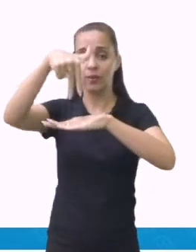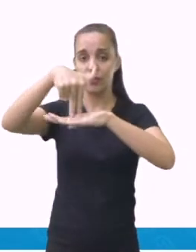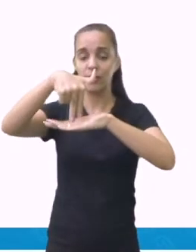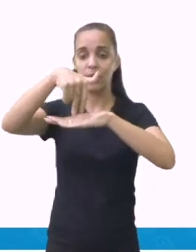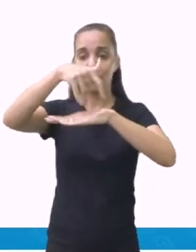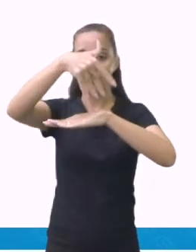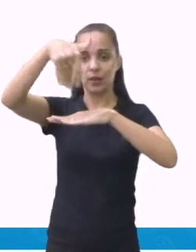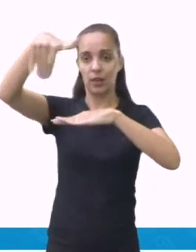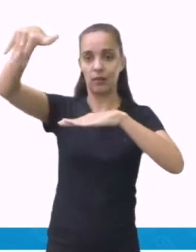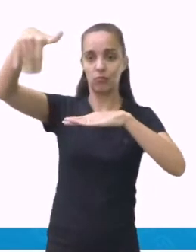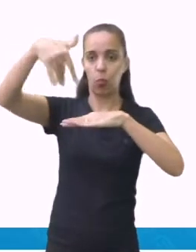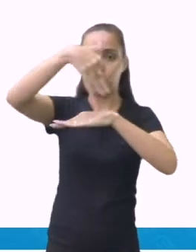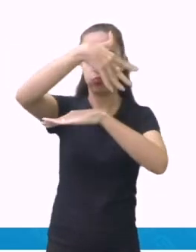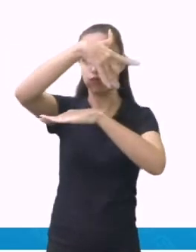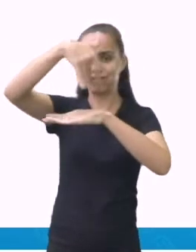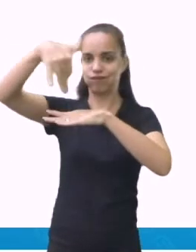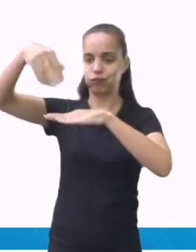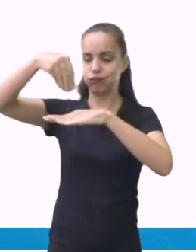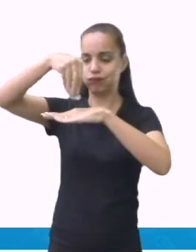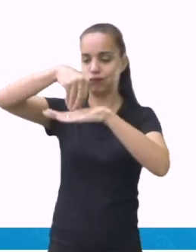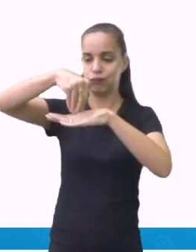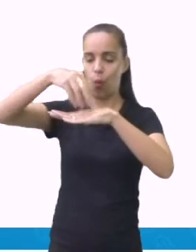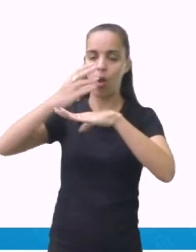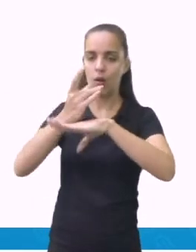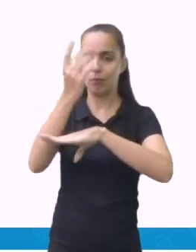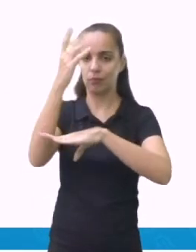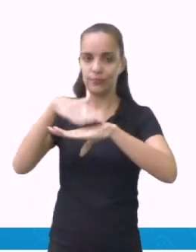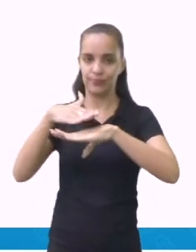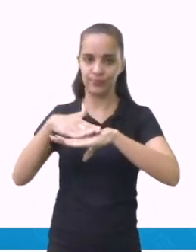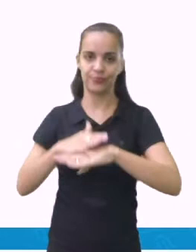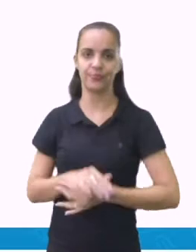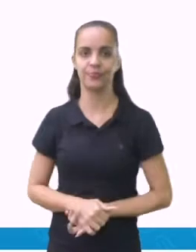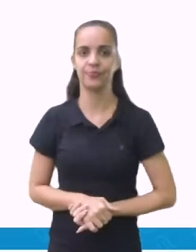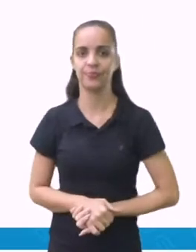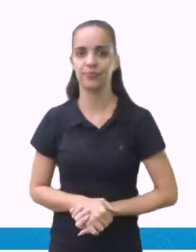que nós mais costumamos ver.